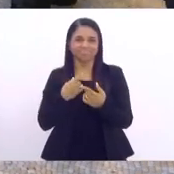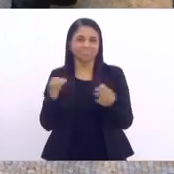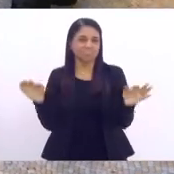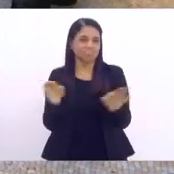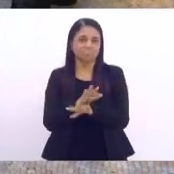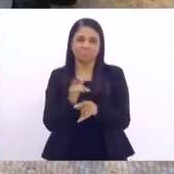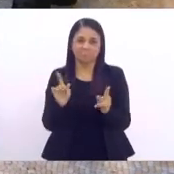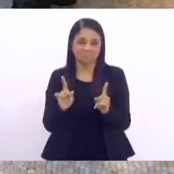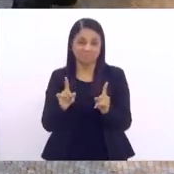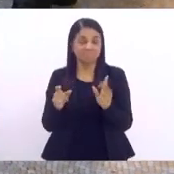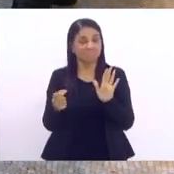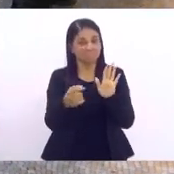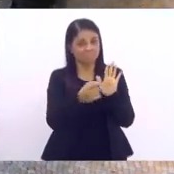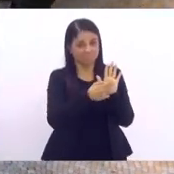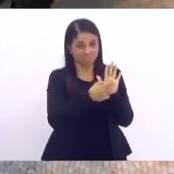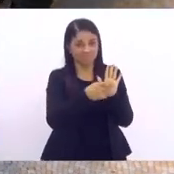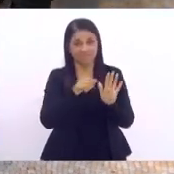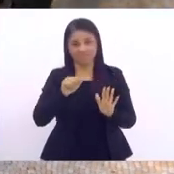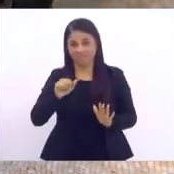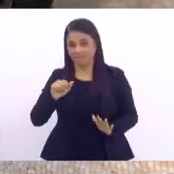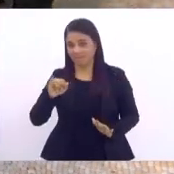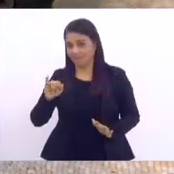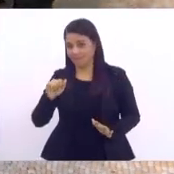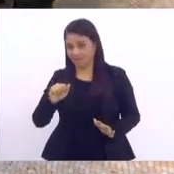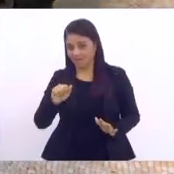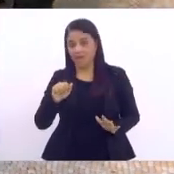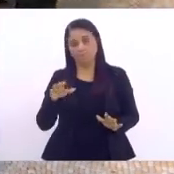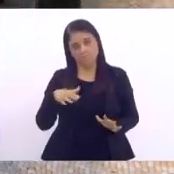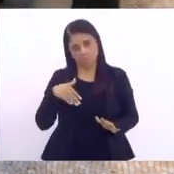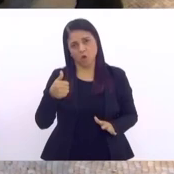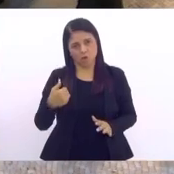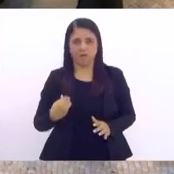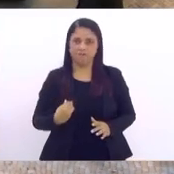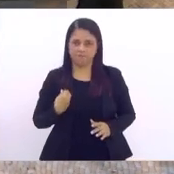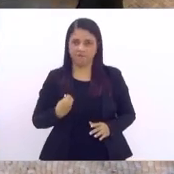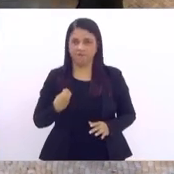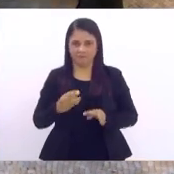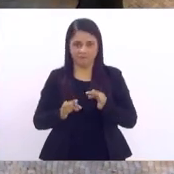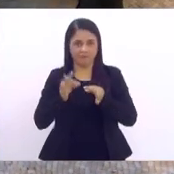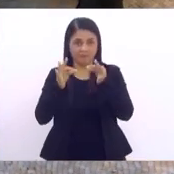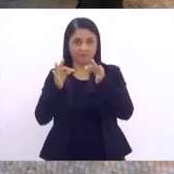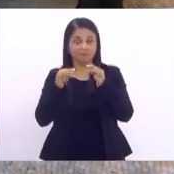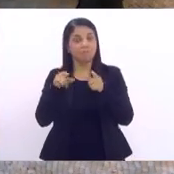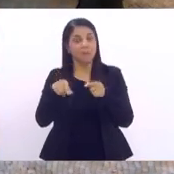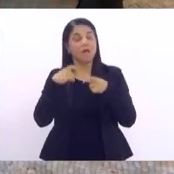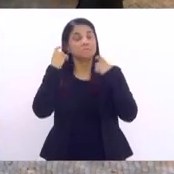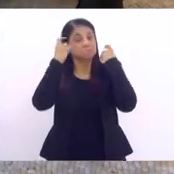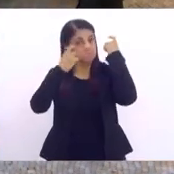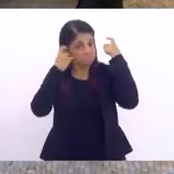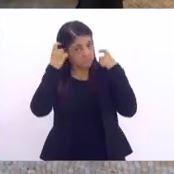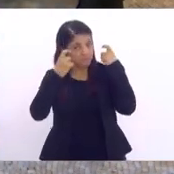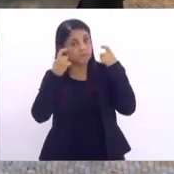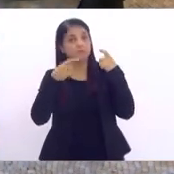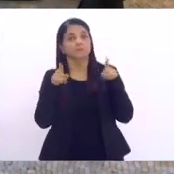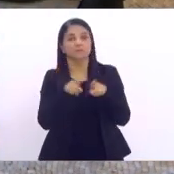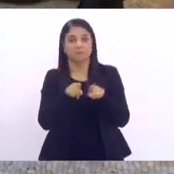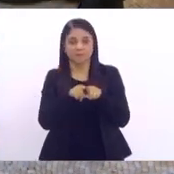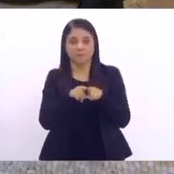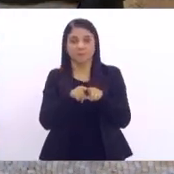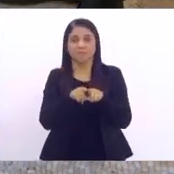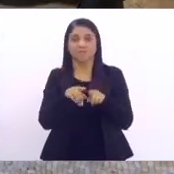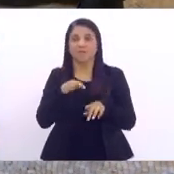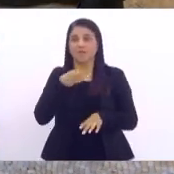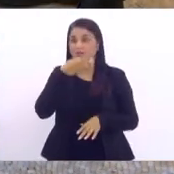provavelmente, vem para melhorar as nossas vidas. Mas a gente deve se preocupar com ela. Eu quero sugerir aqui à presidência da casa, à